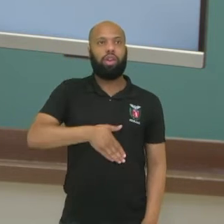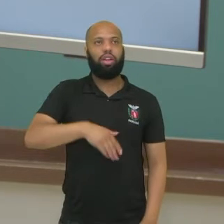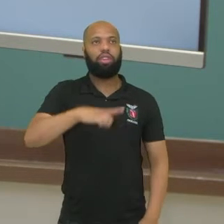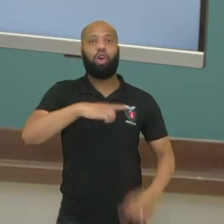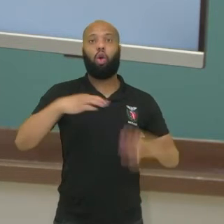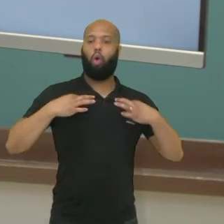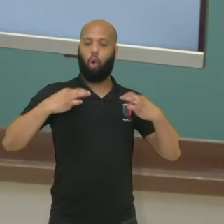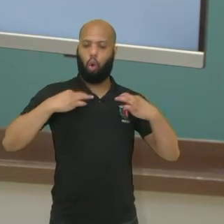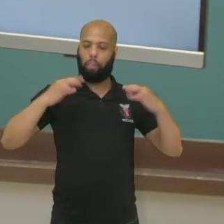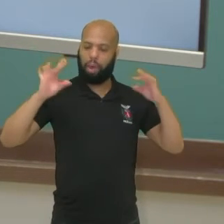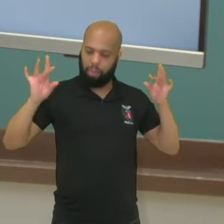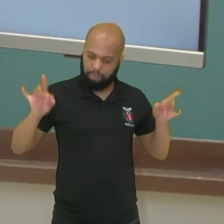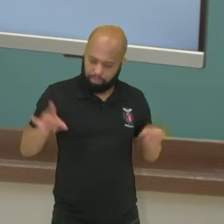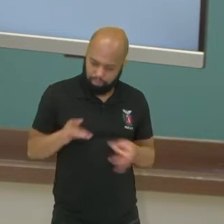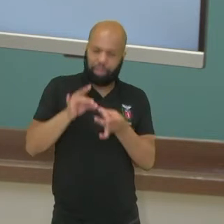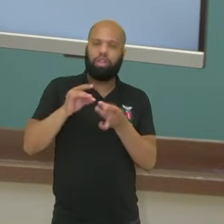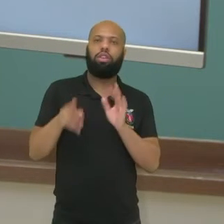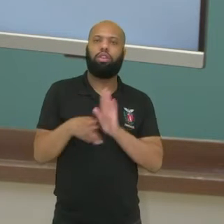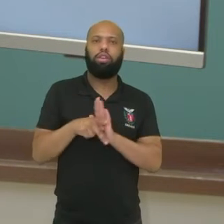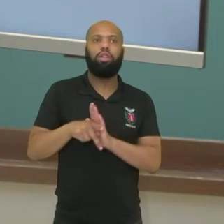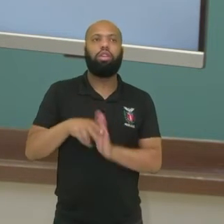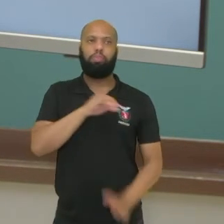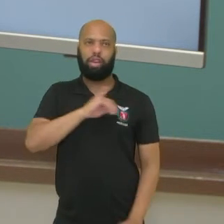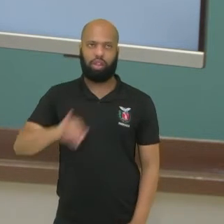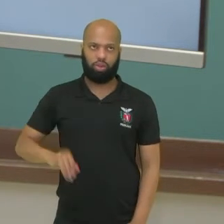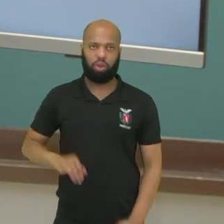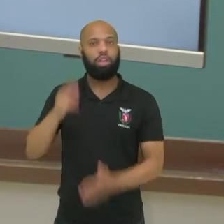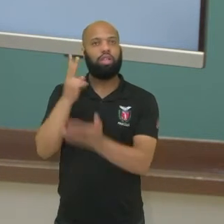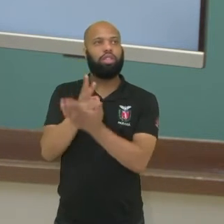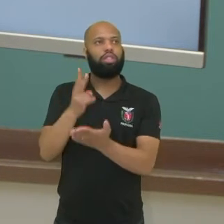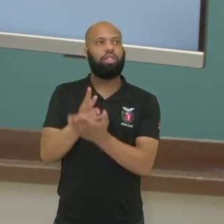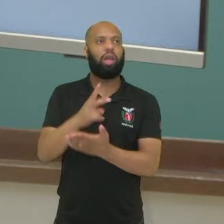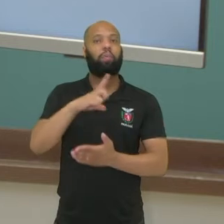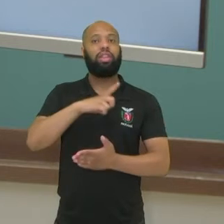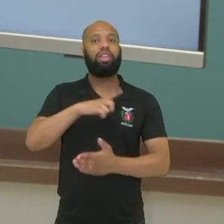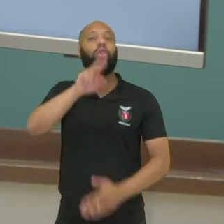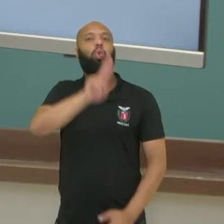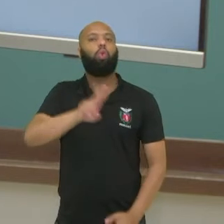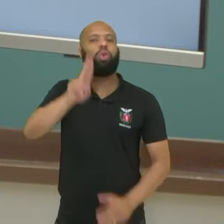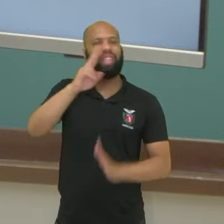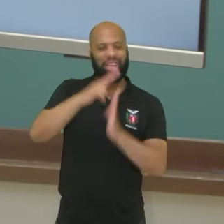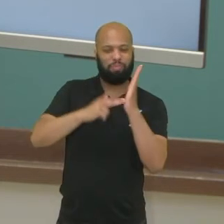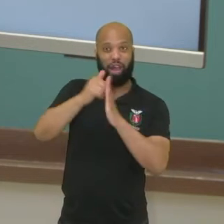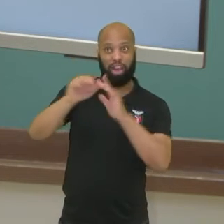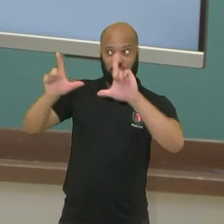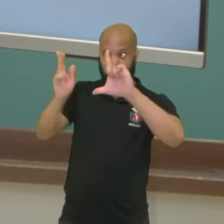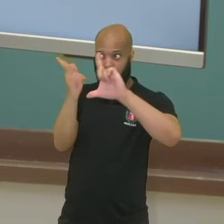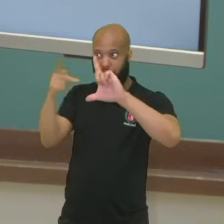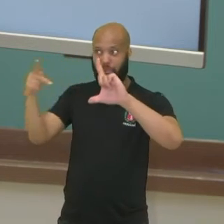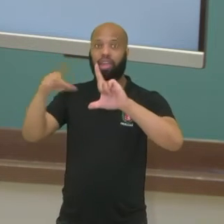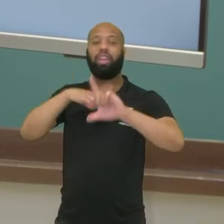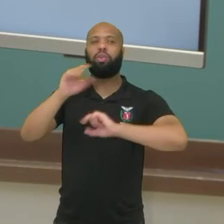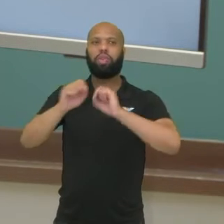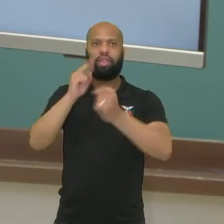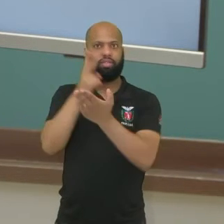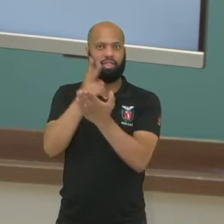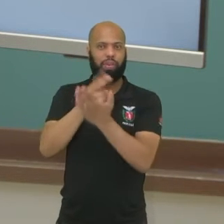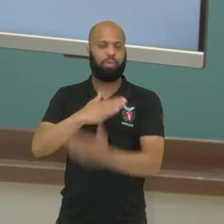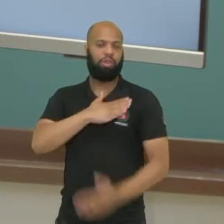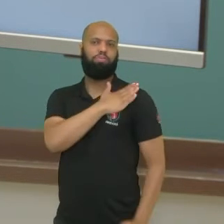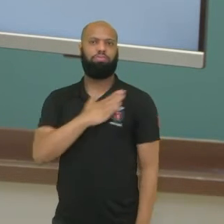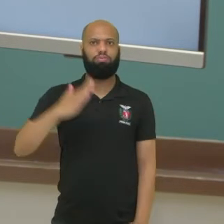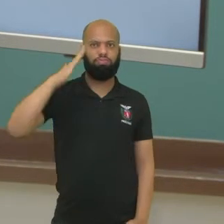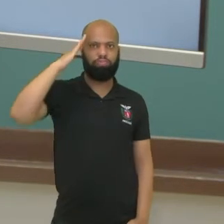de imperador. Né? Napoleão vai ser retratado, na maioria das vezes, com as vestes, né, do exército, de general, né, do cargo